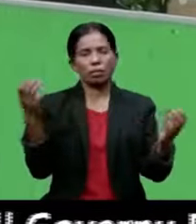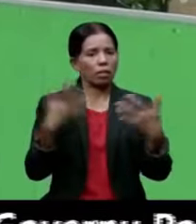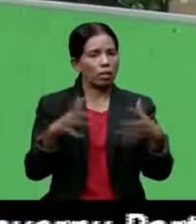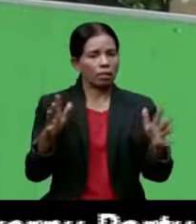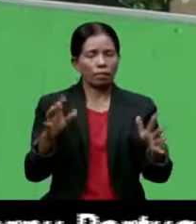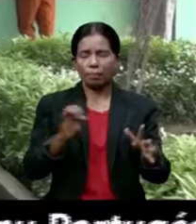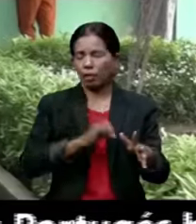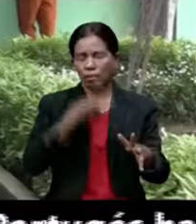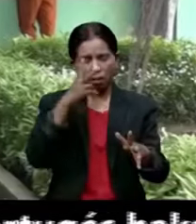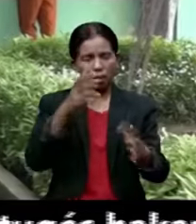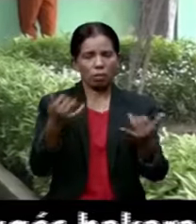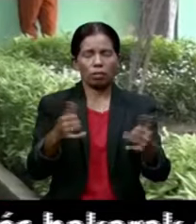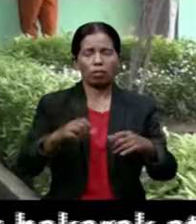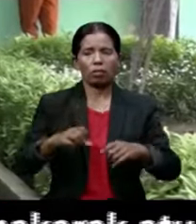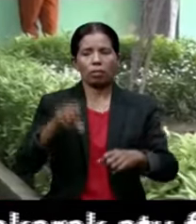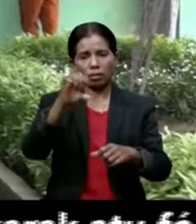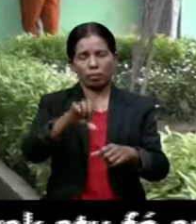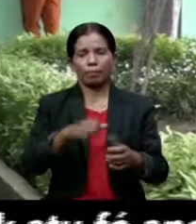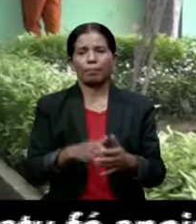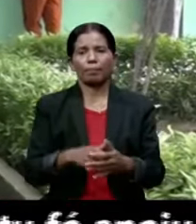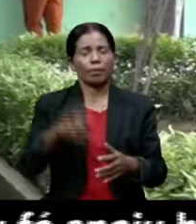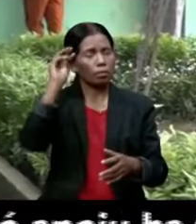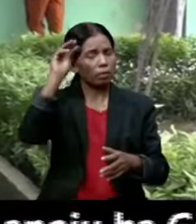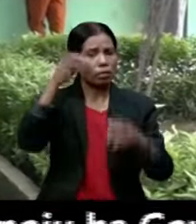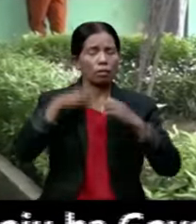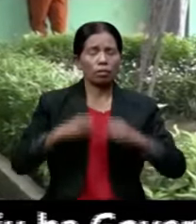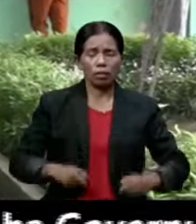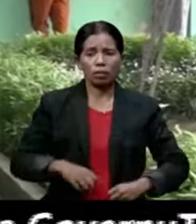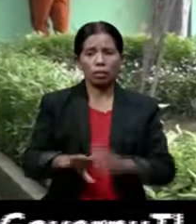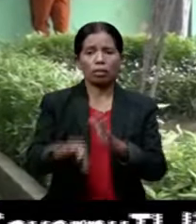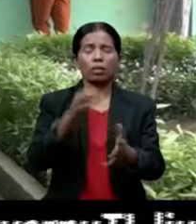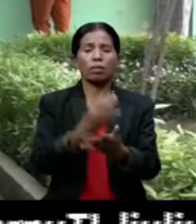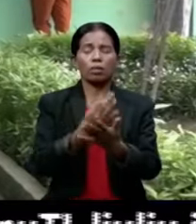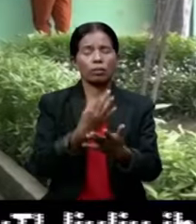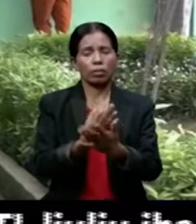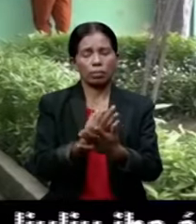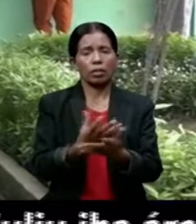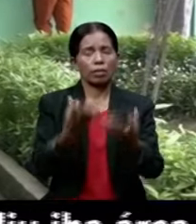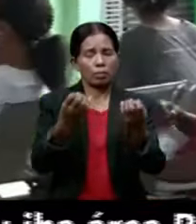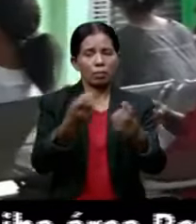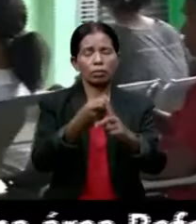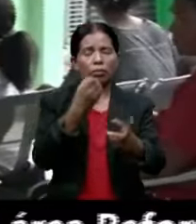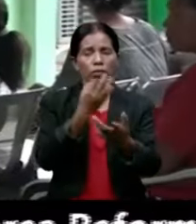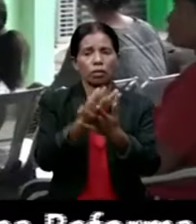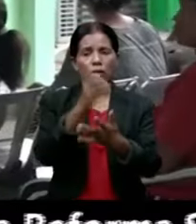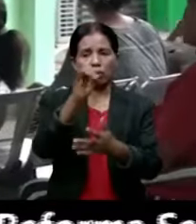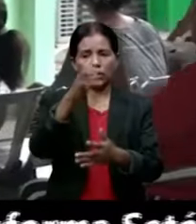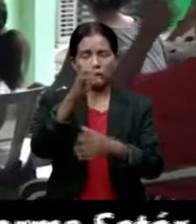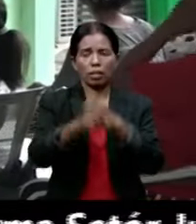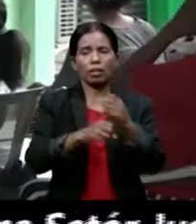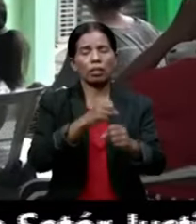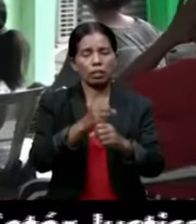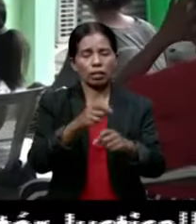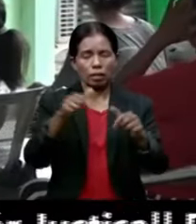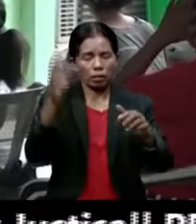situação da diablos. Mas que tinha ido no Ministério da Saúde, reta no orçamento, tocou no nulo recém, o seu orçamento geral do Estado, mas o